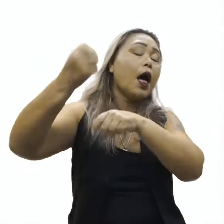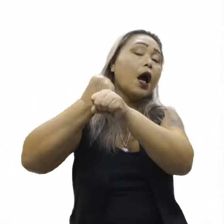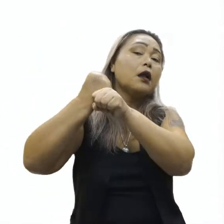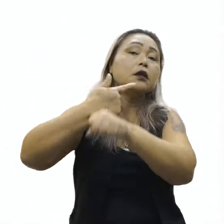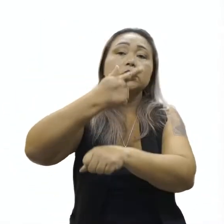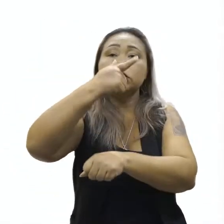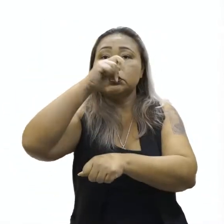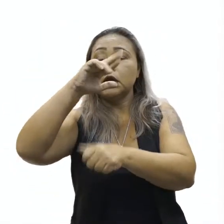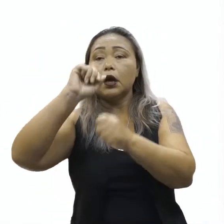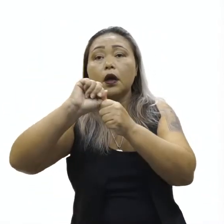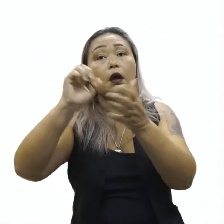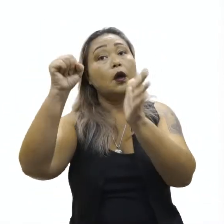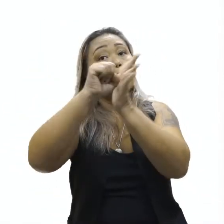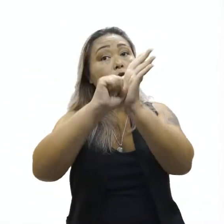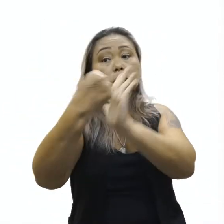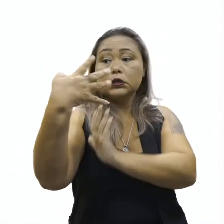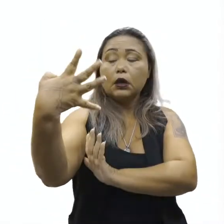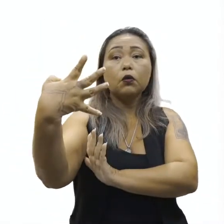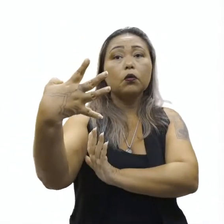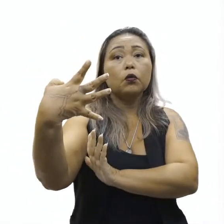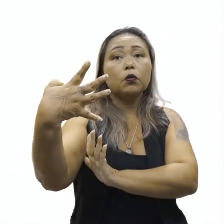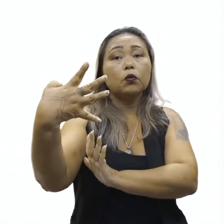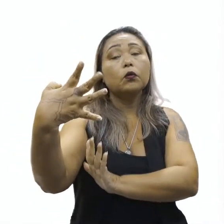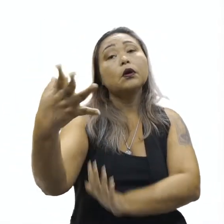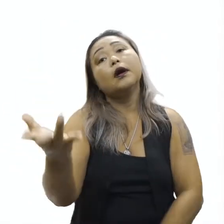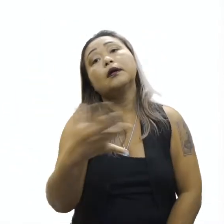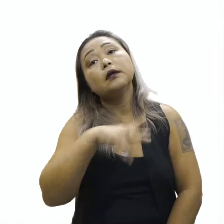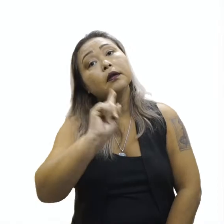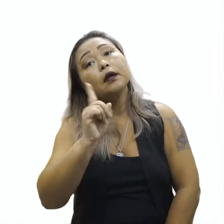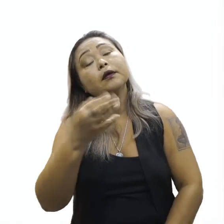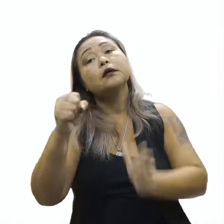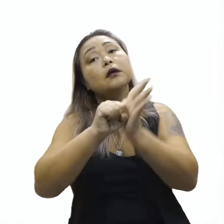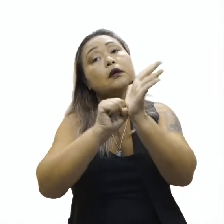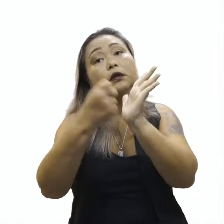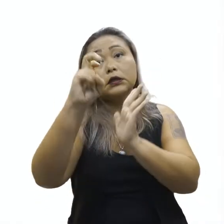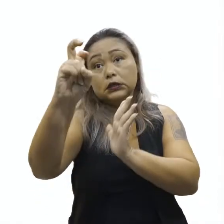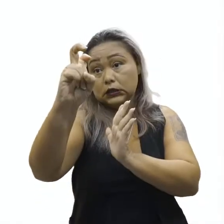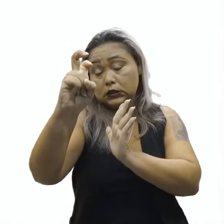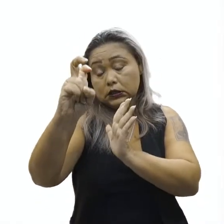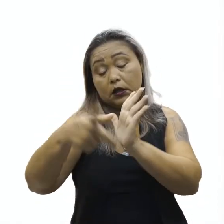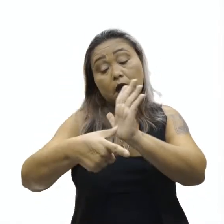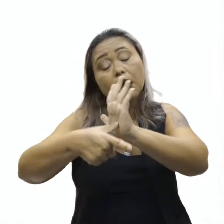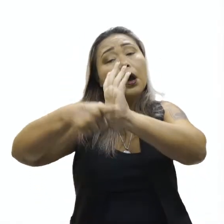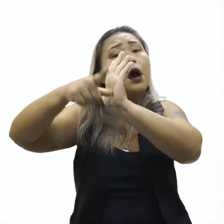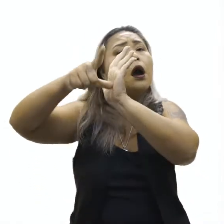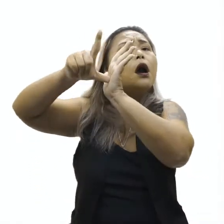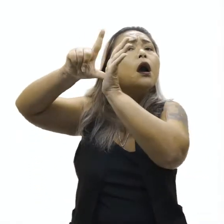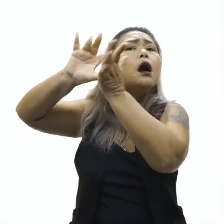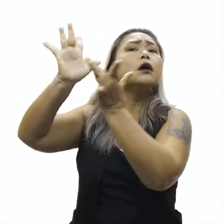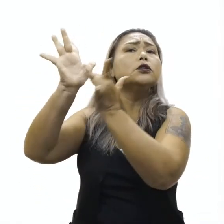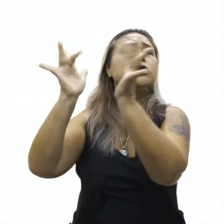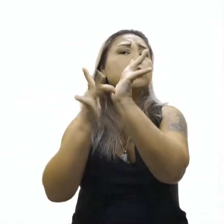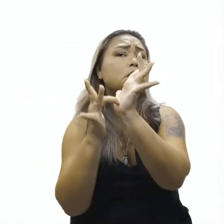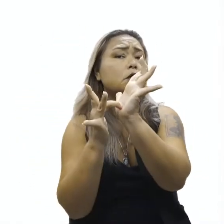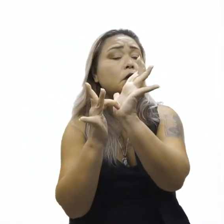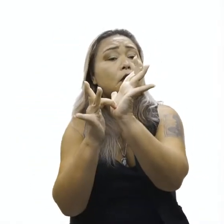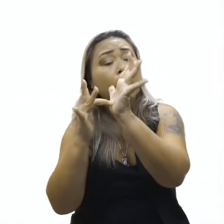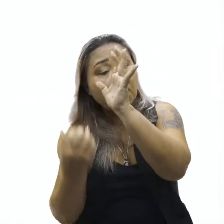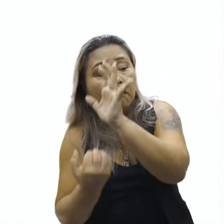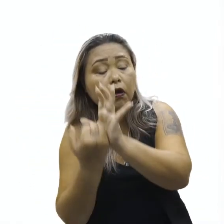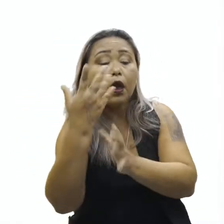no século IV, aliás, século V antes de Cristo. Antes de Cristo vir ao